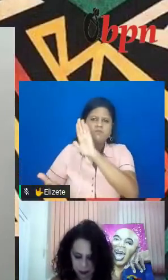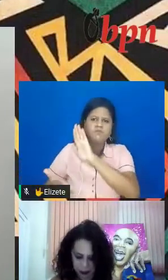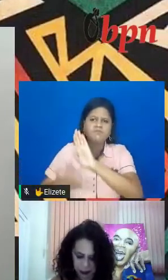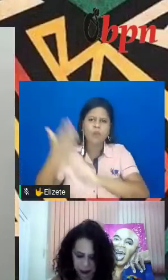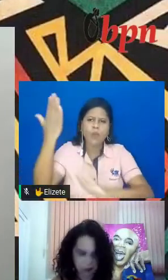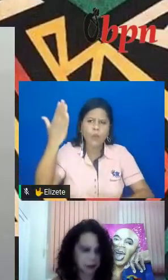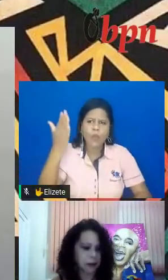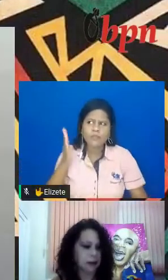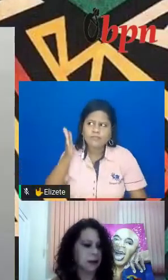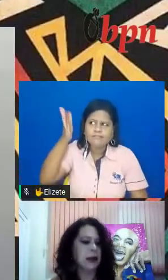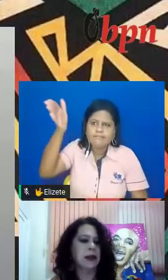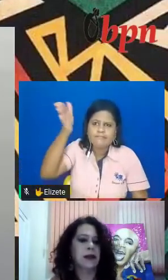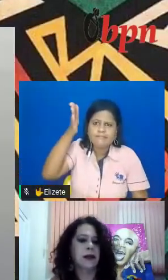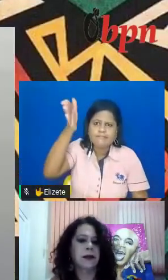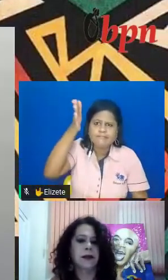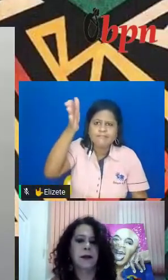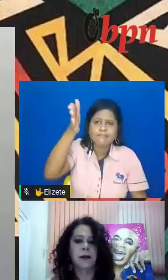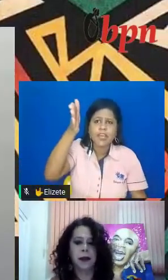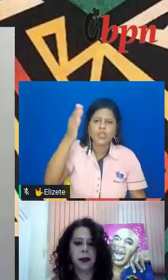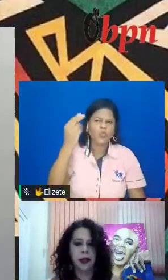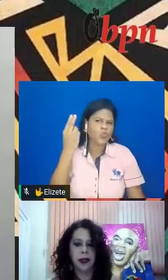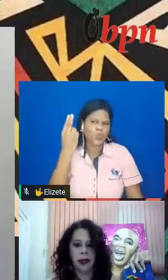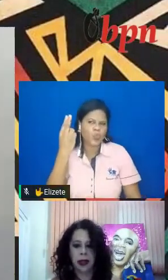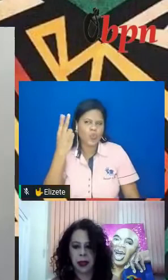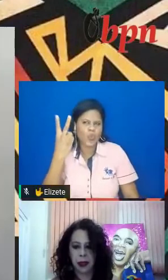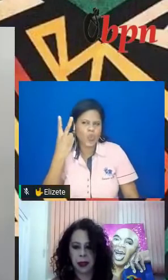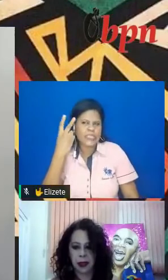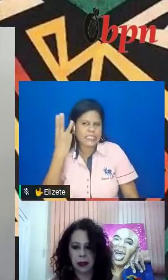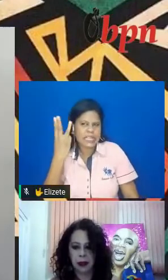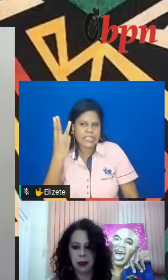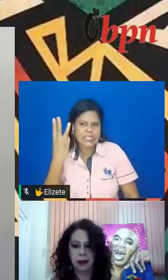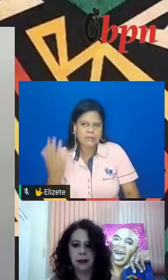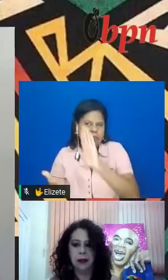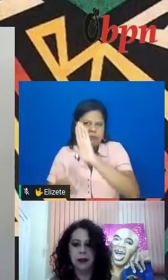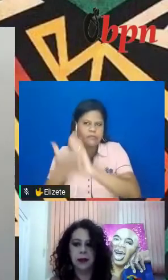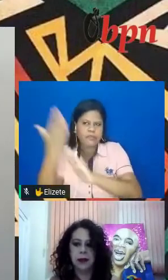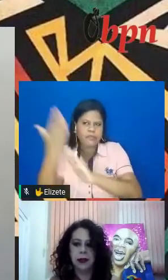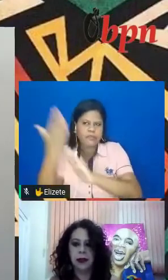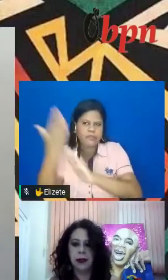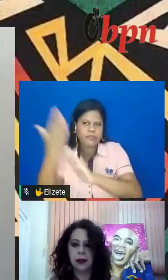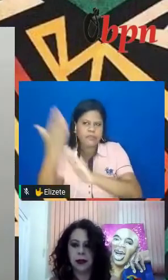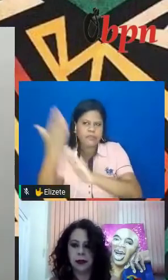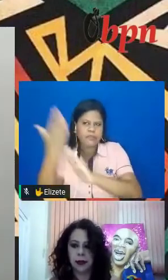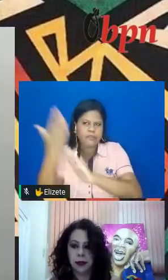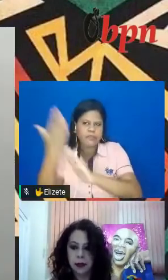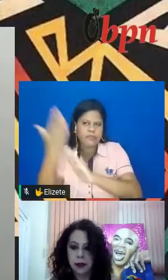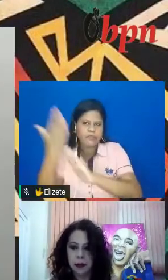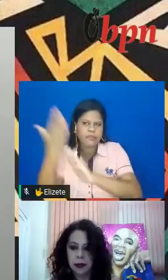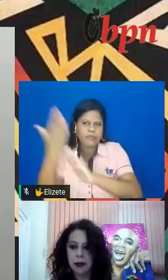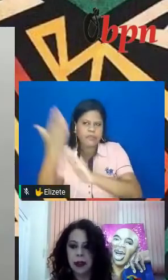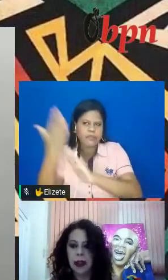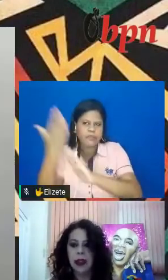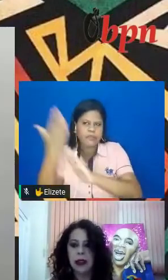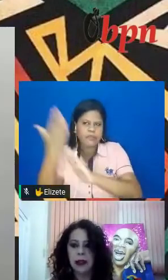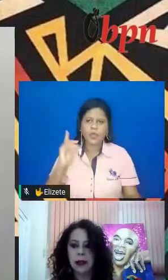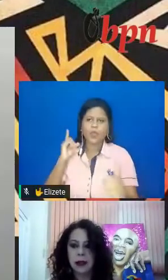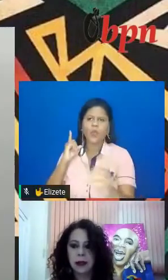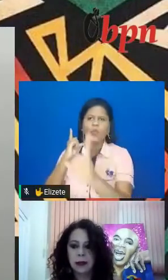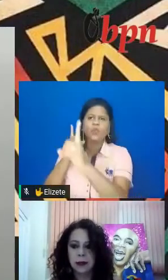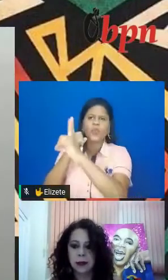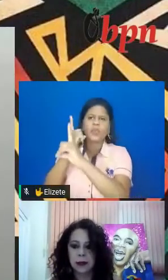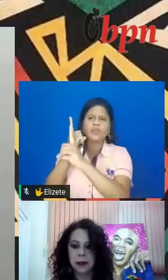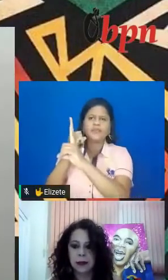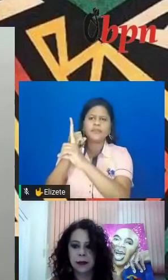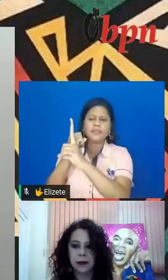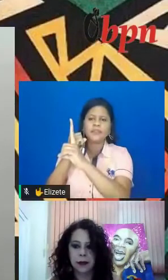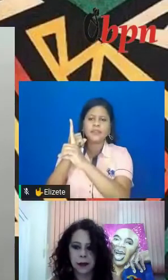viagens que eu fui fora, né, que eu saí do Brasil, e encontrei com um grande número, Paris tem muito,